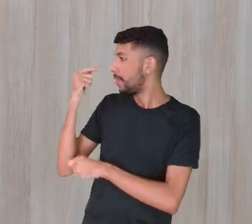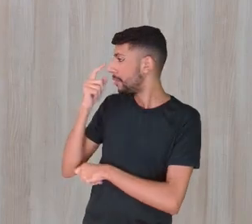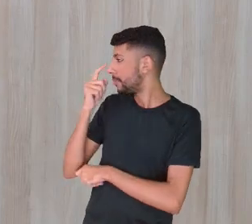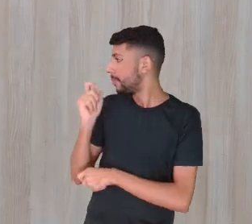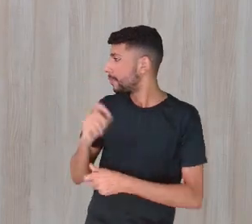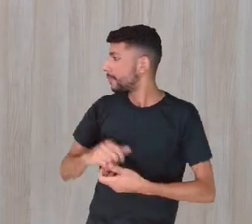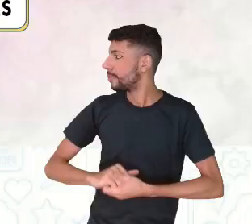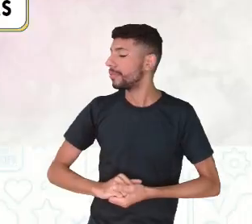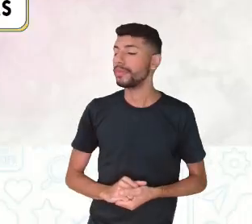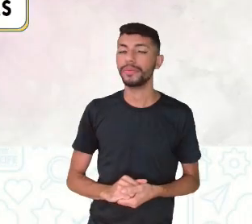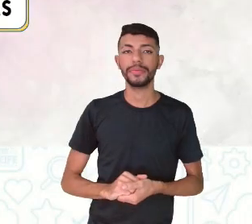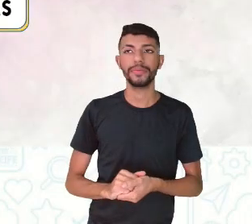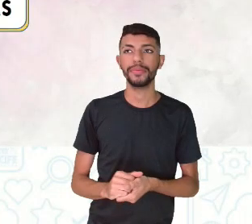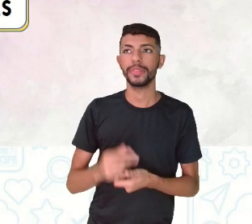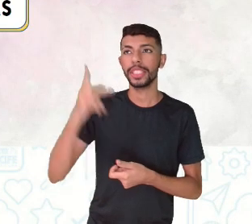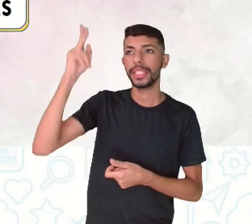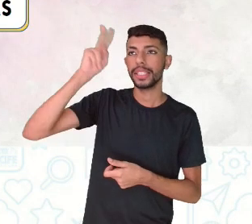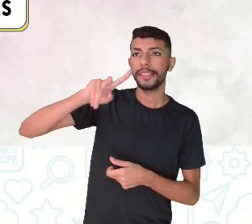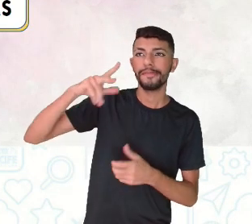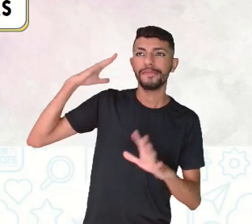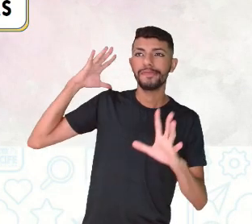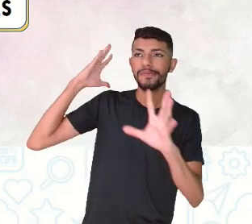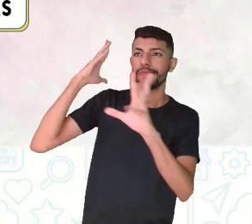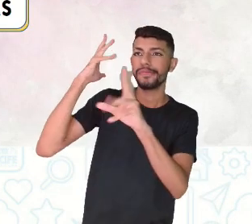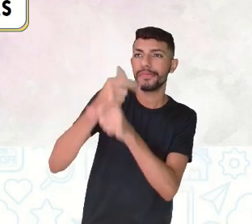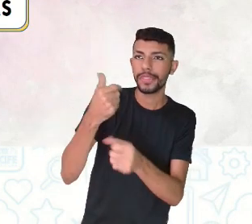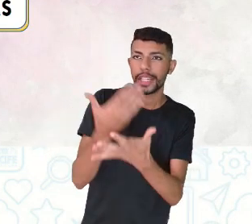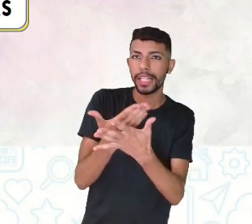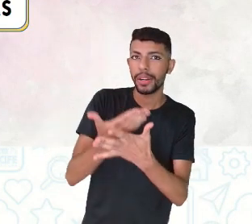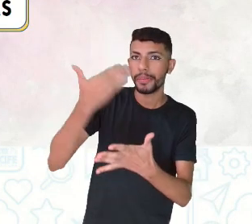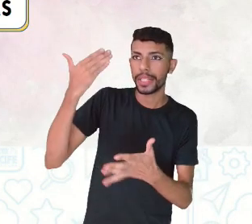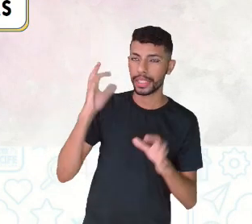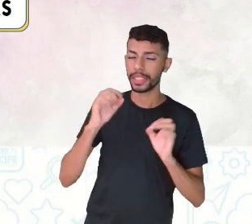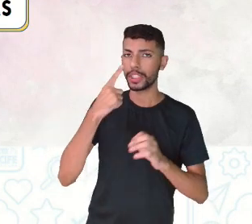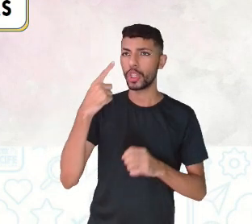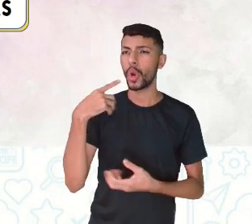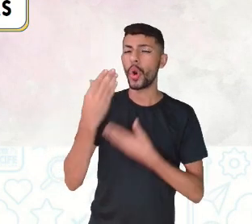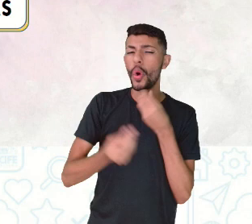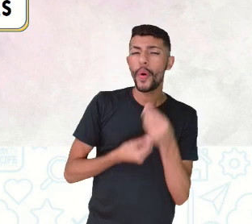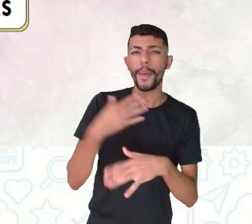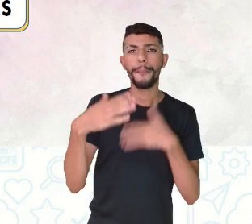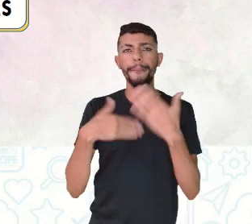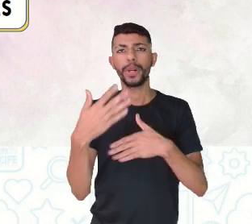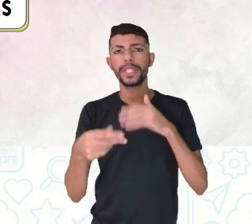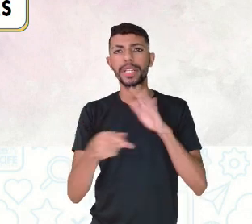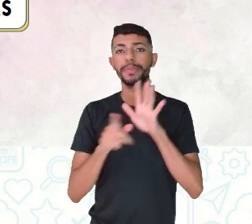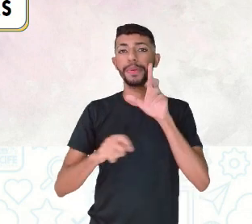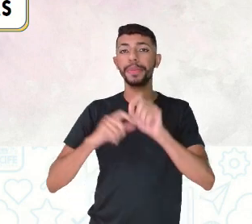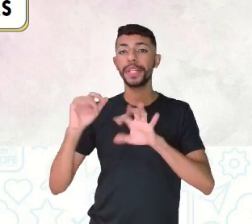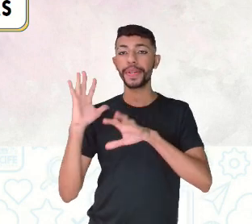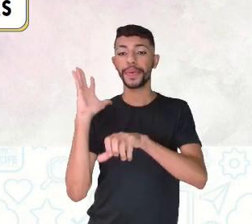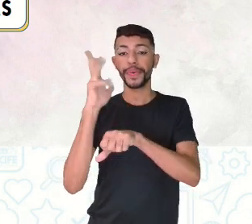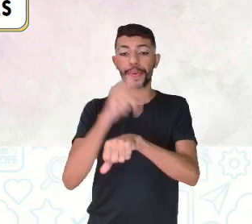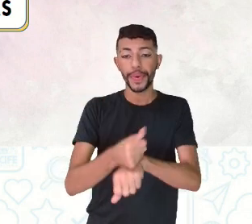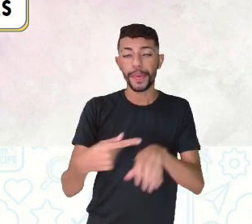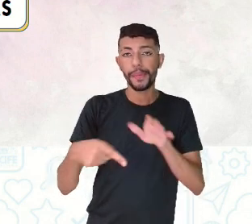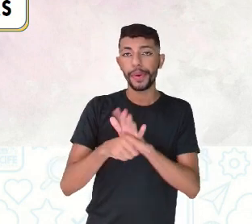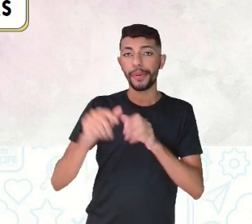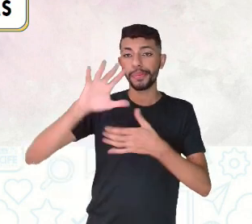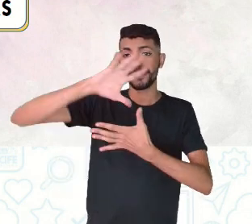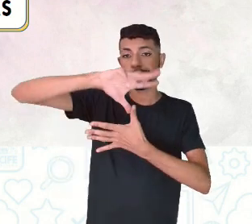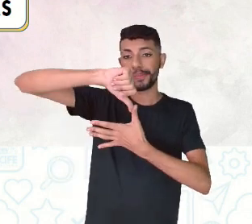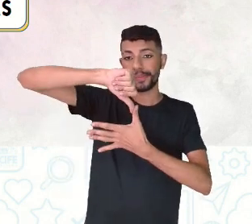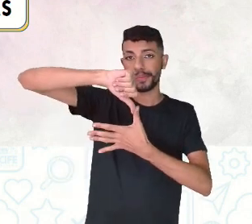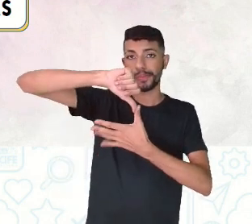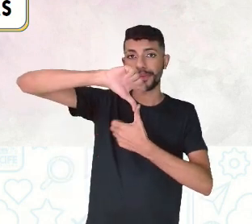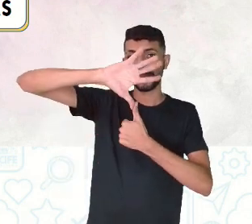slide. Relembrando o que a gente viu na aula anterior, né? Como foi o processo de colonização da América do